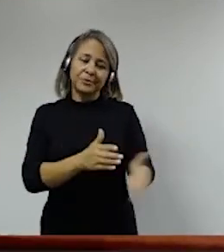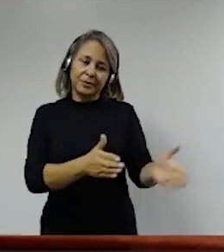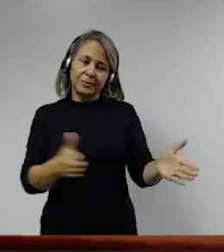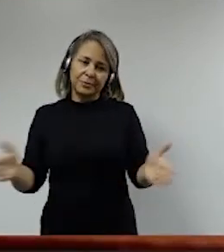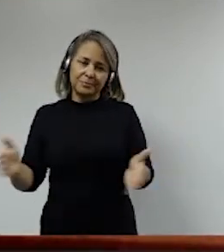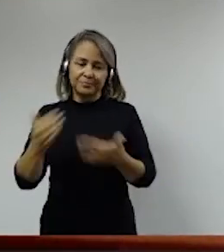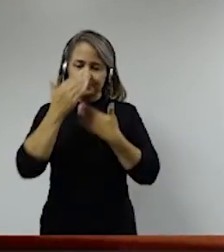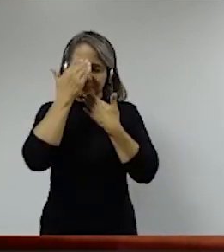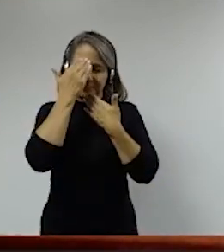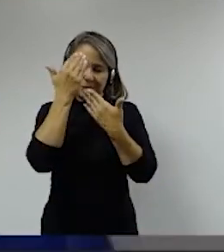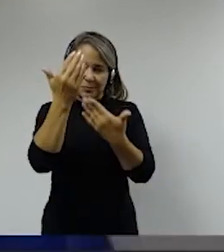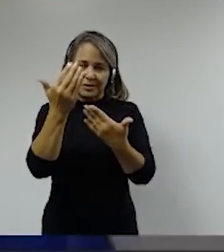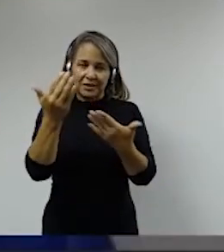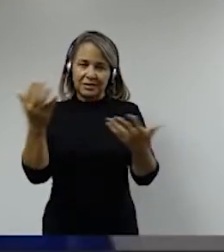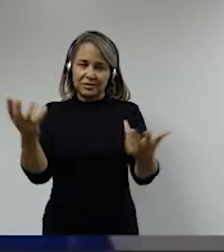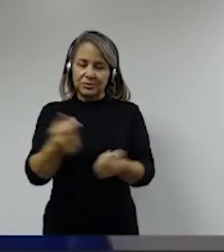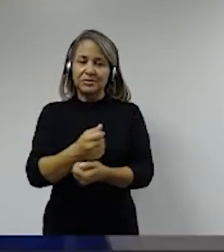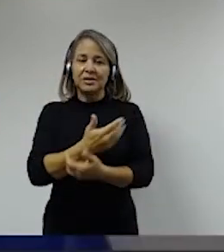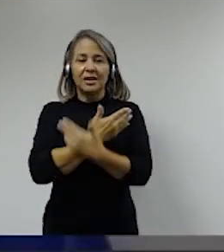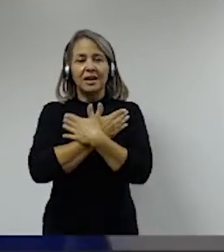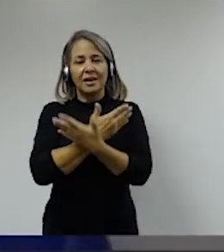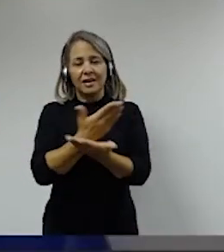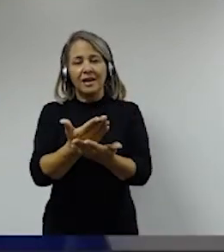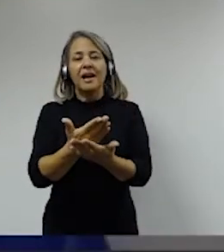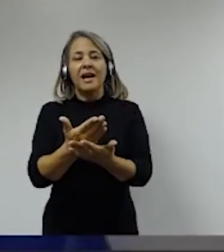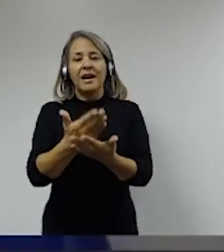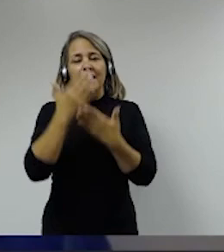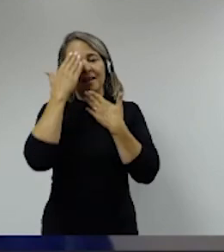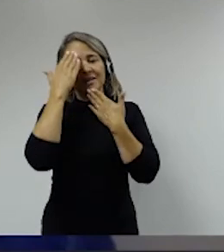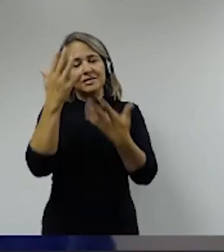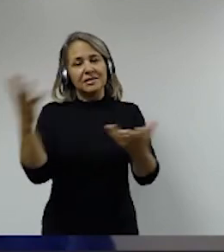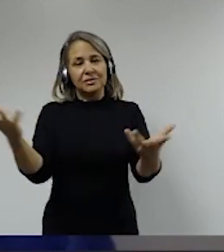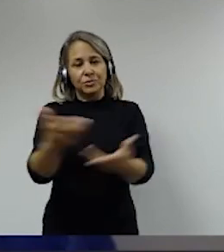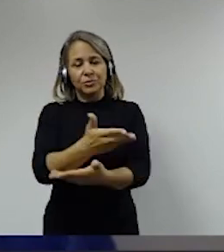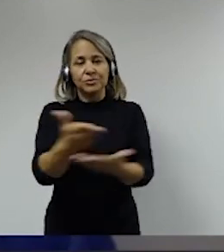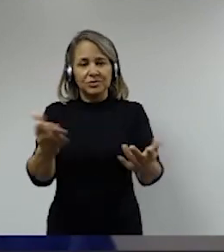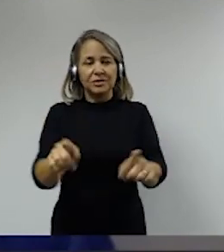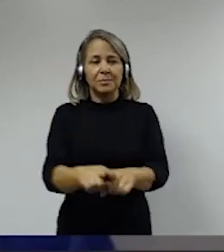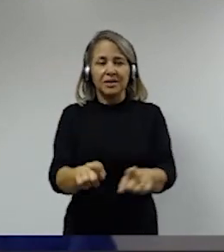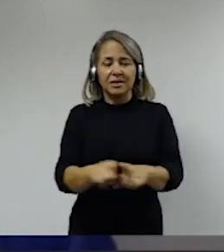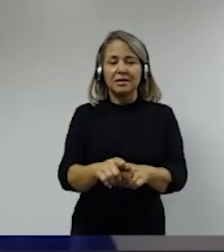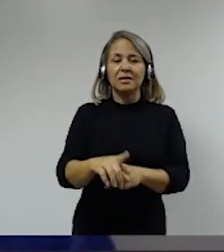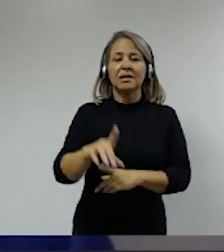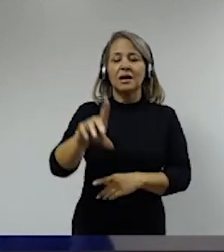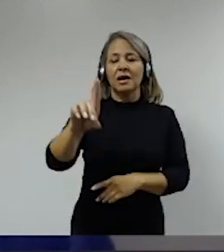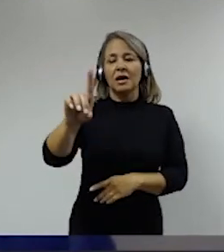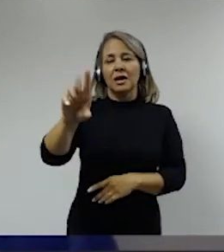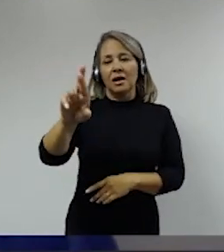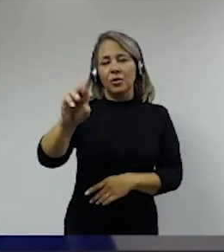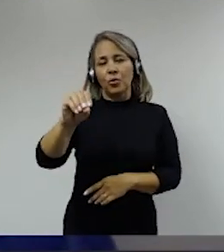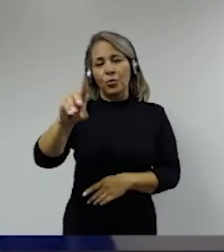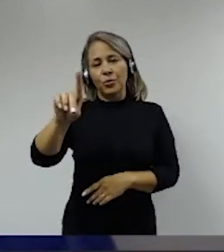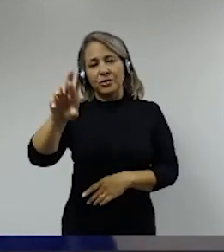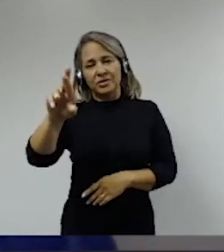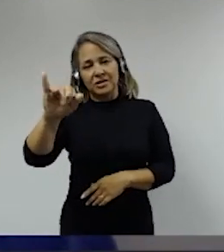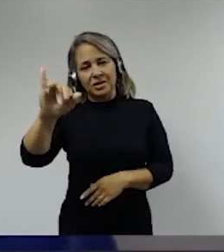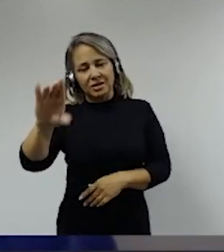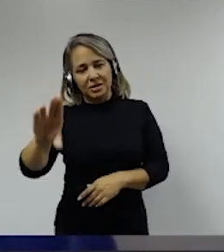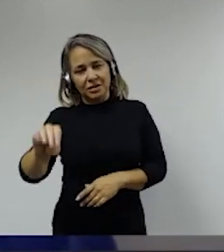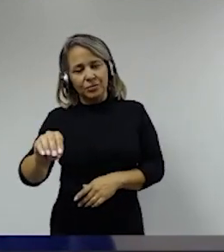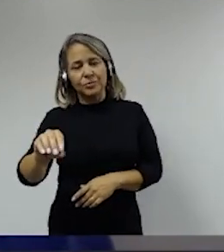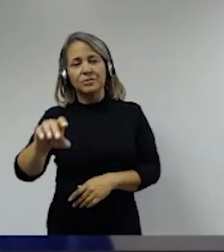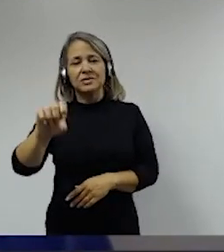Obrigado. Obrigado. Queria agradecer a todos vocês, agradecer ao Dr. Rodrigo Salinas, agradecer ao Dr.